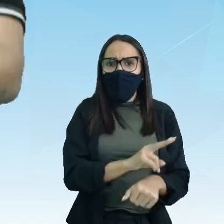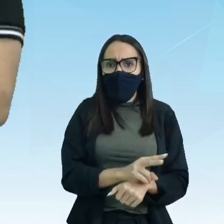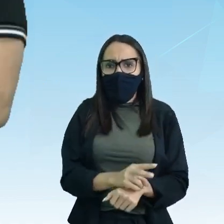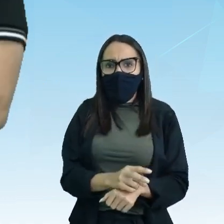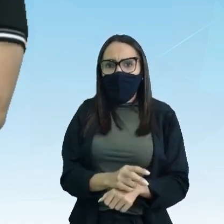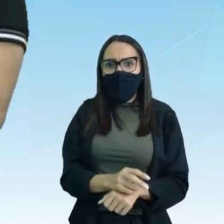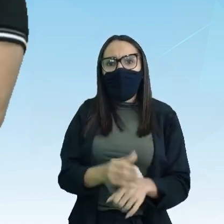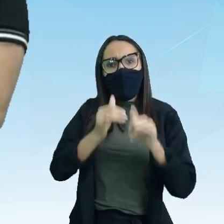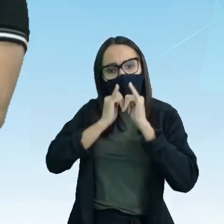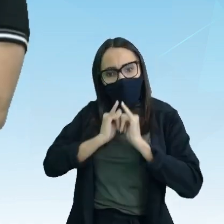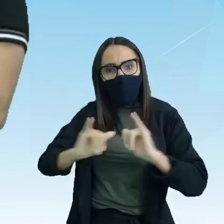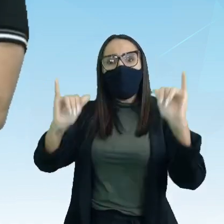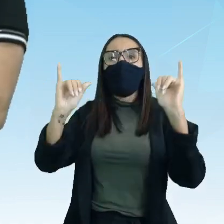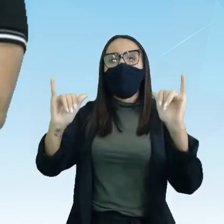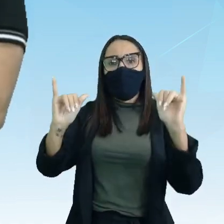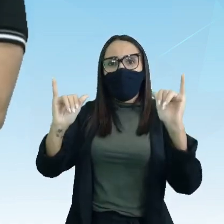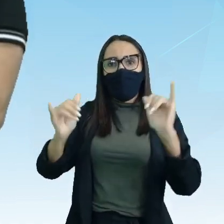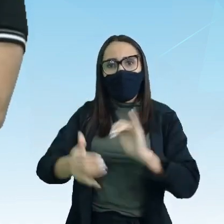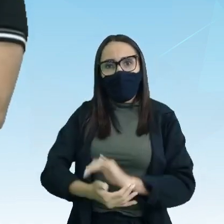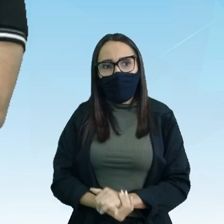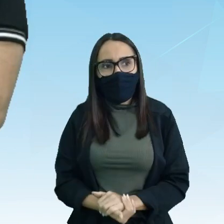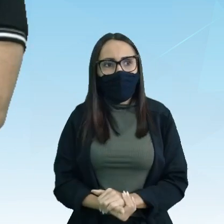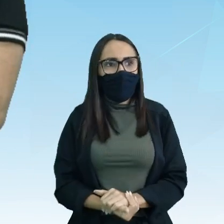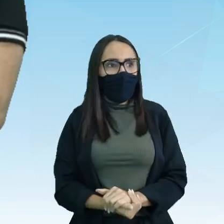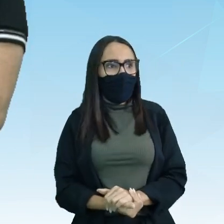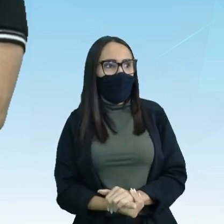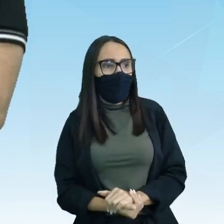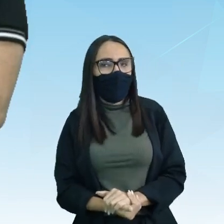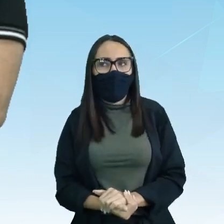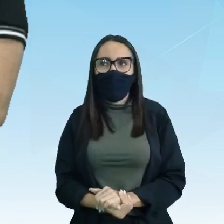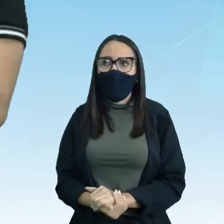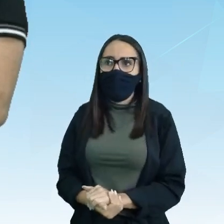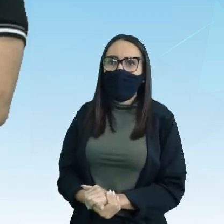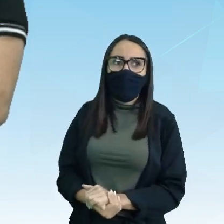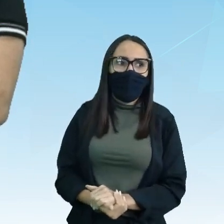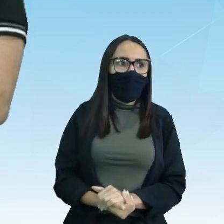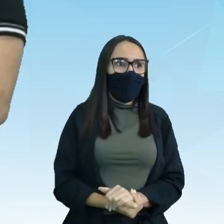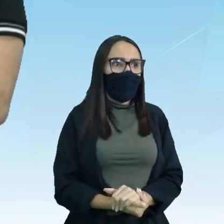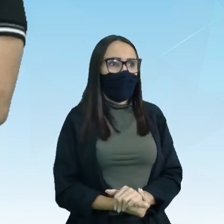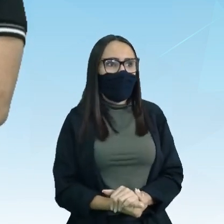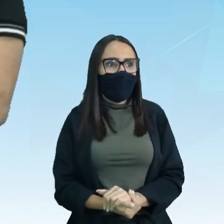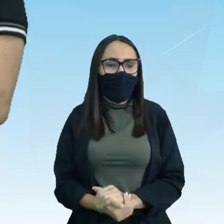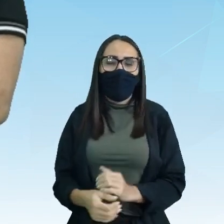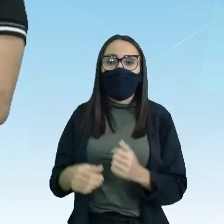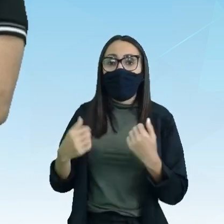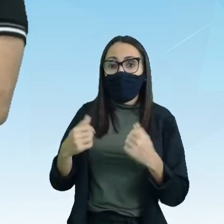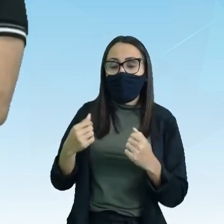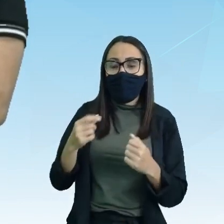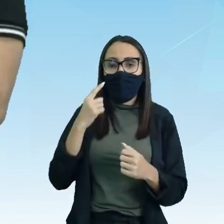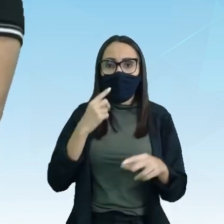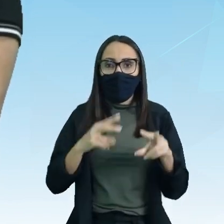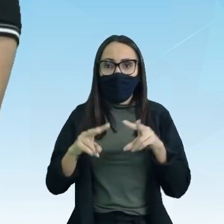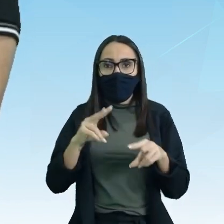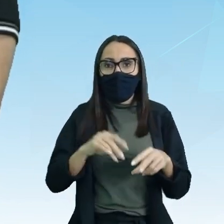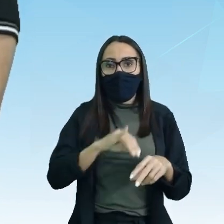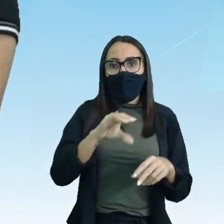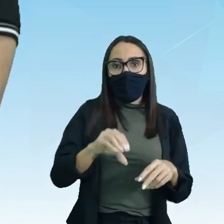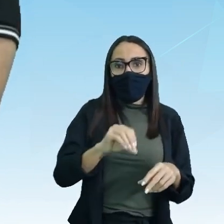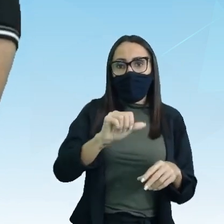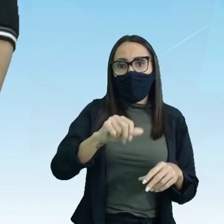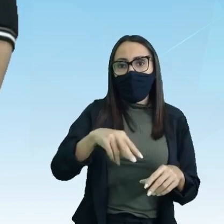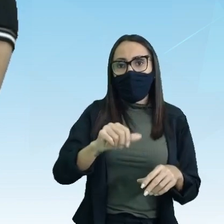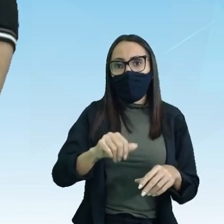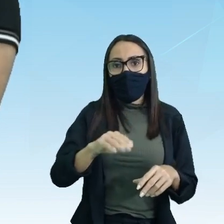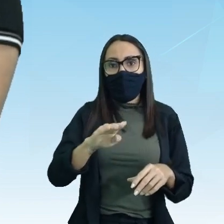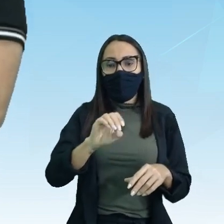contada. E ser contada é importante. E ser registrada, né? Também, né? Pois é, a gente tem que ver que Joana Bezerra não é só